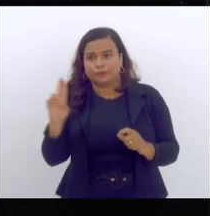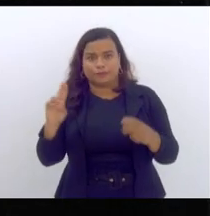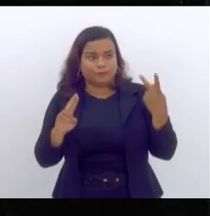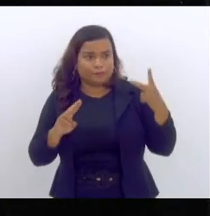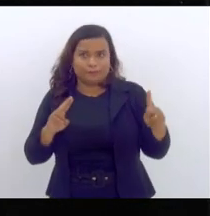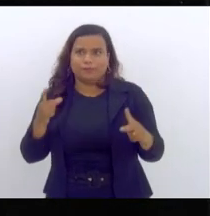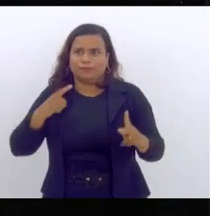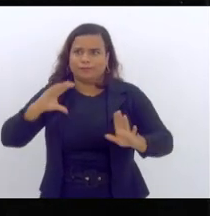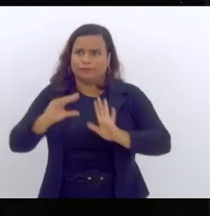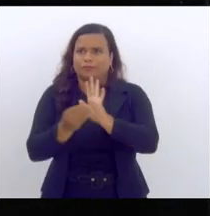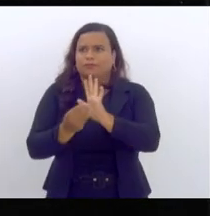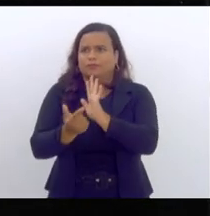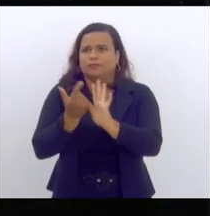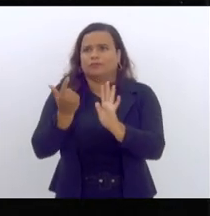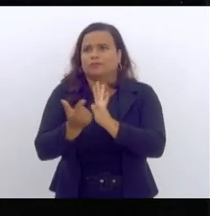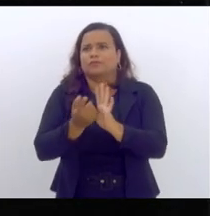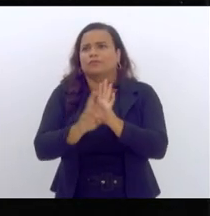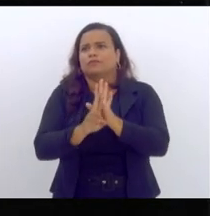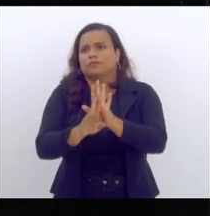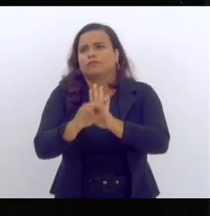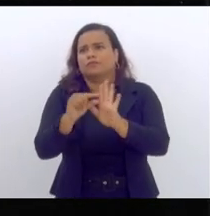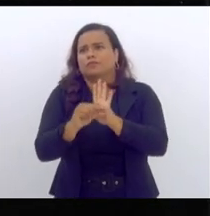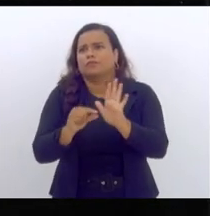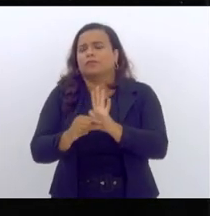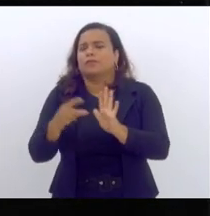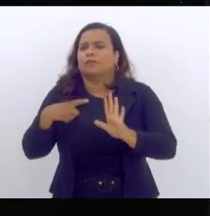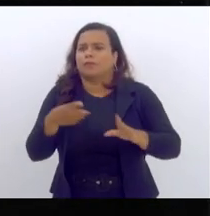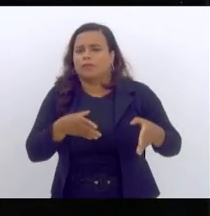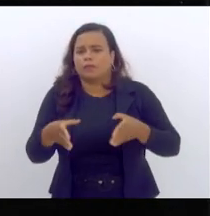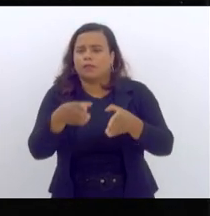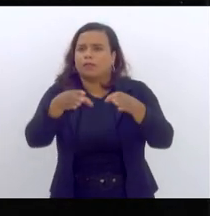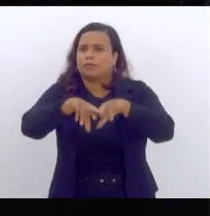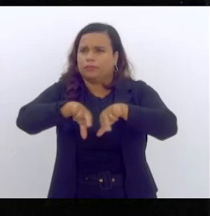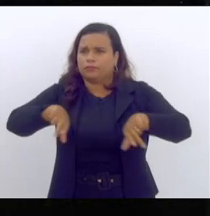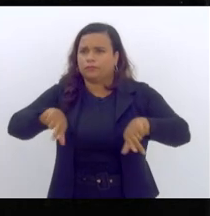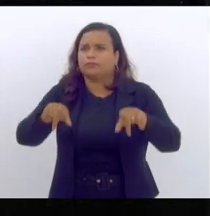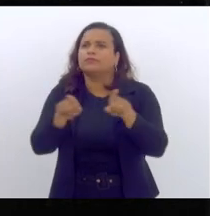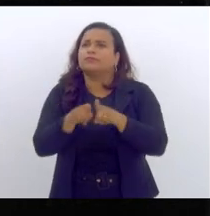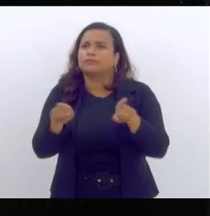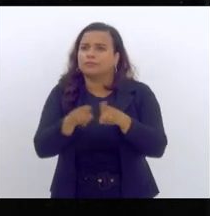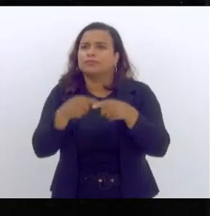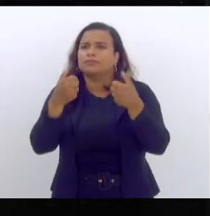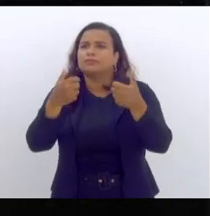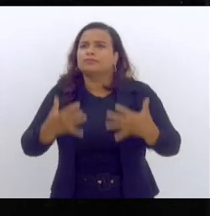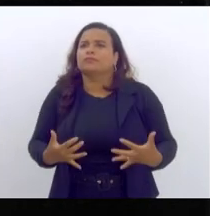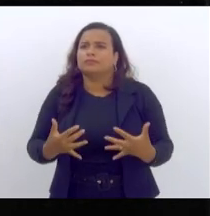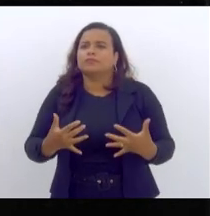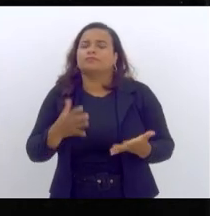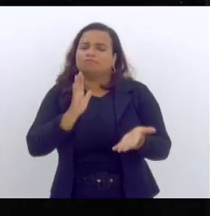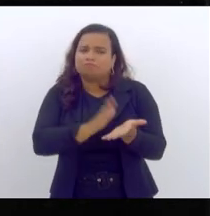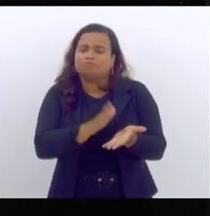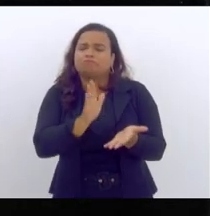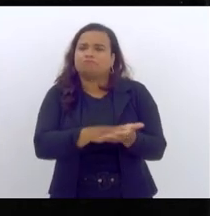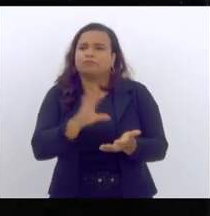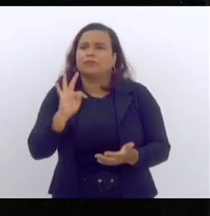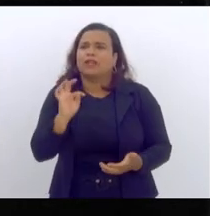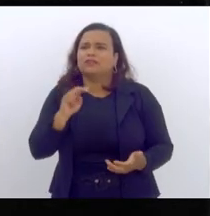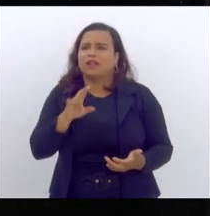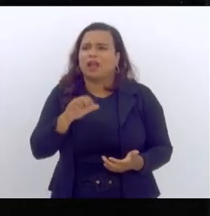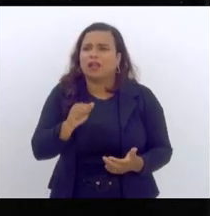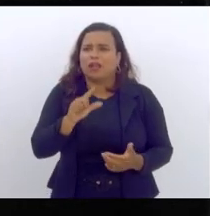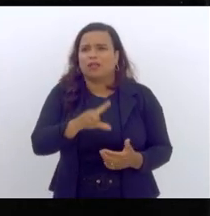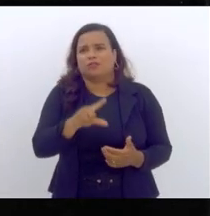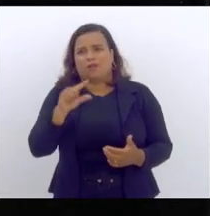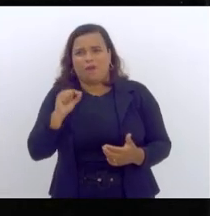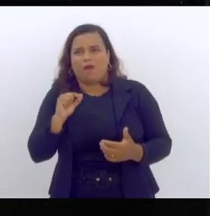dele fala faz referências as estradas e eu inclusive também parabenizo a Tânia pela escolha